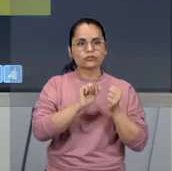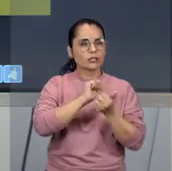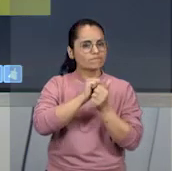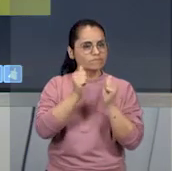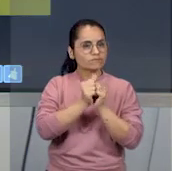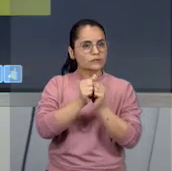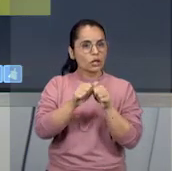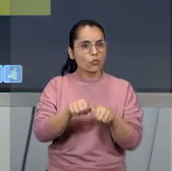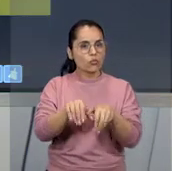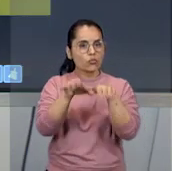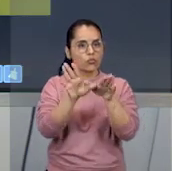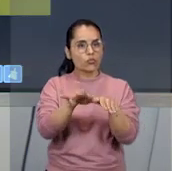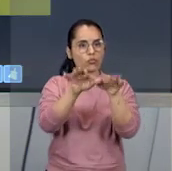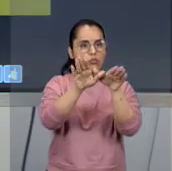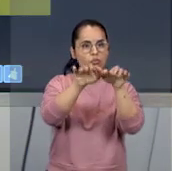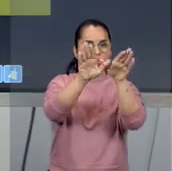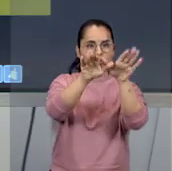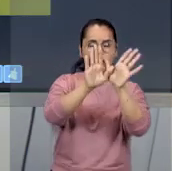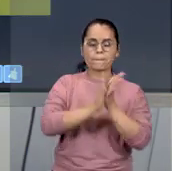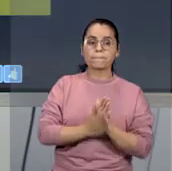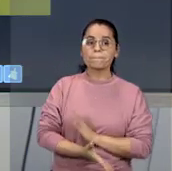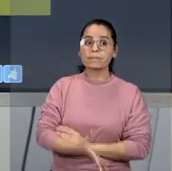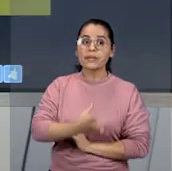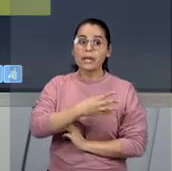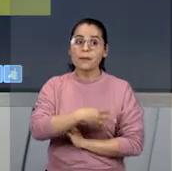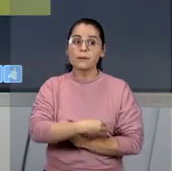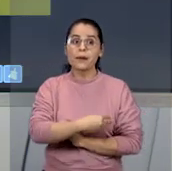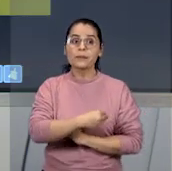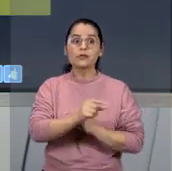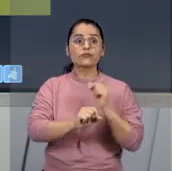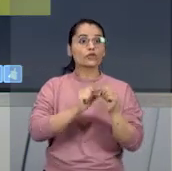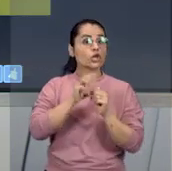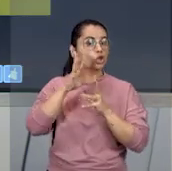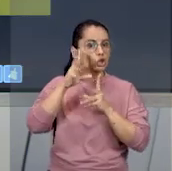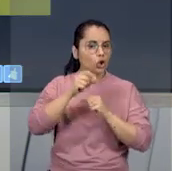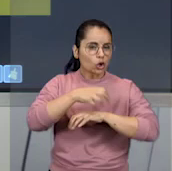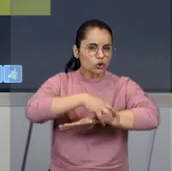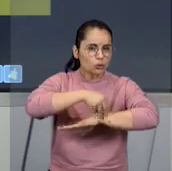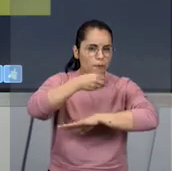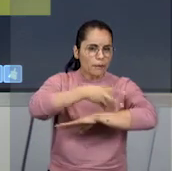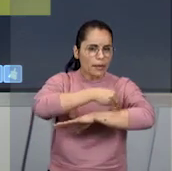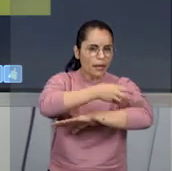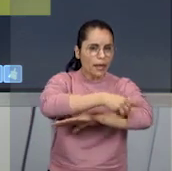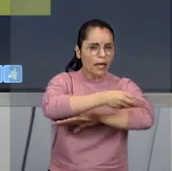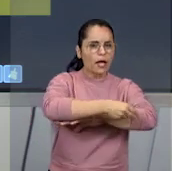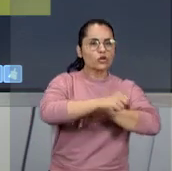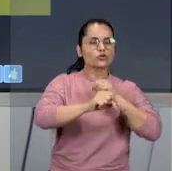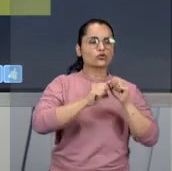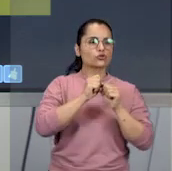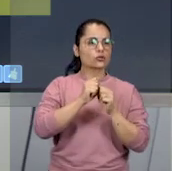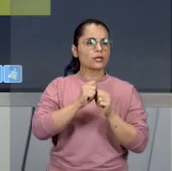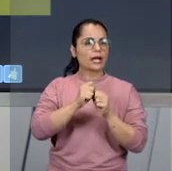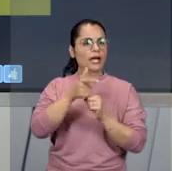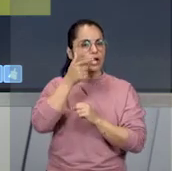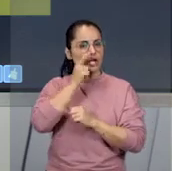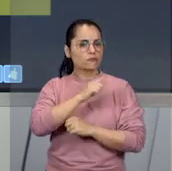ao voo. E os mamíferos são todos animais que têm pelos e glândulas